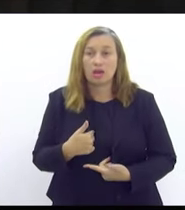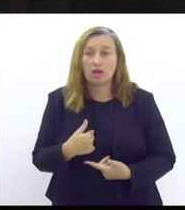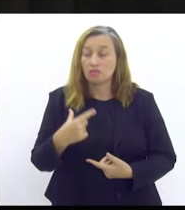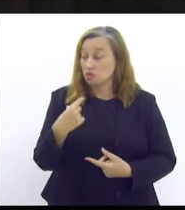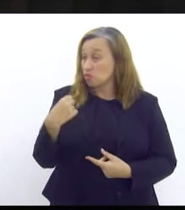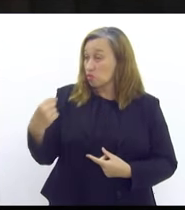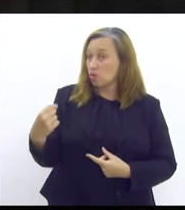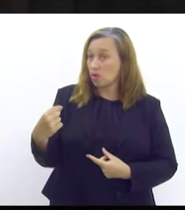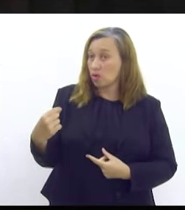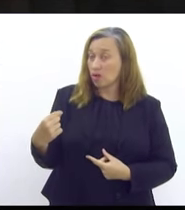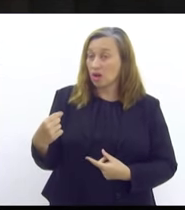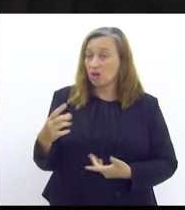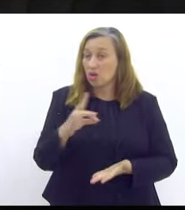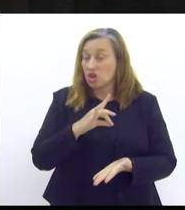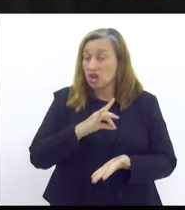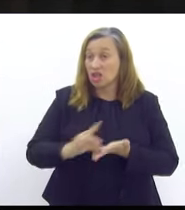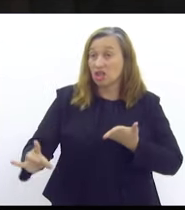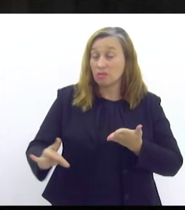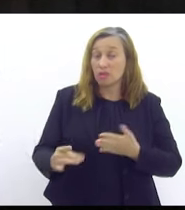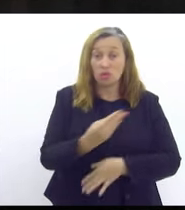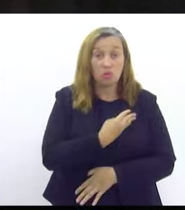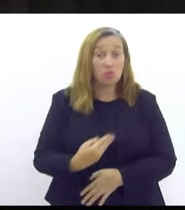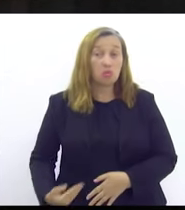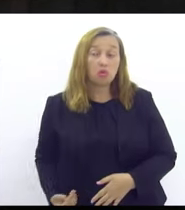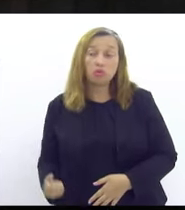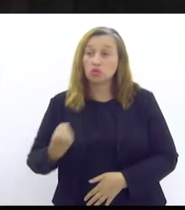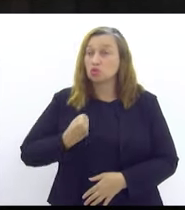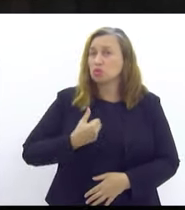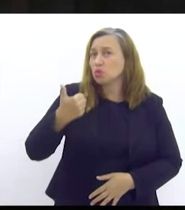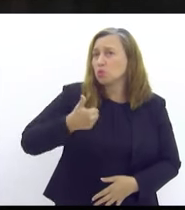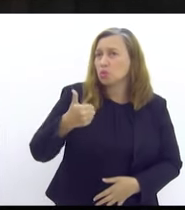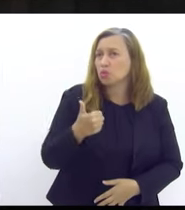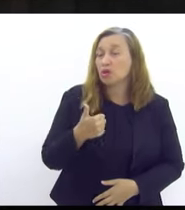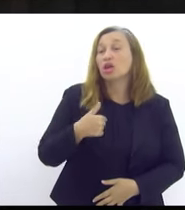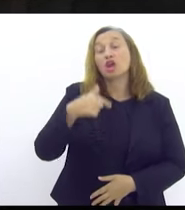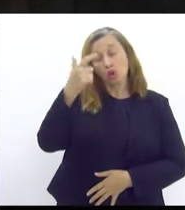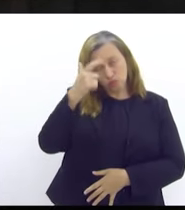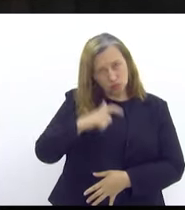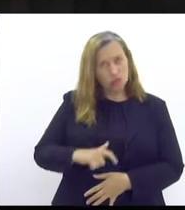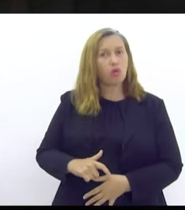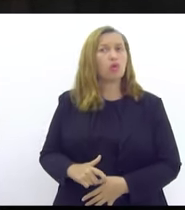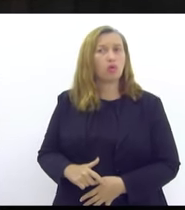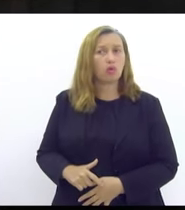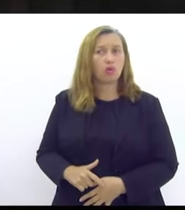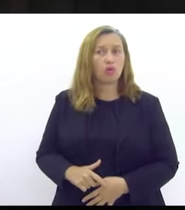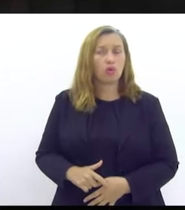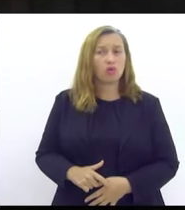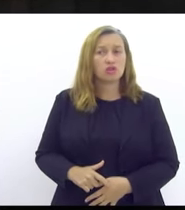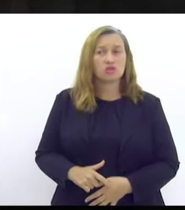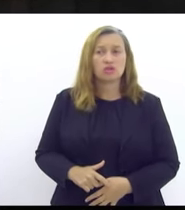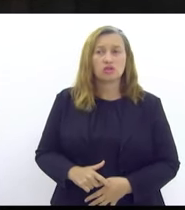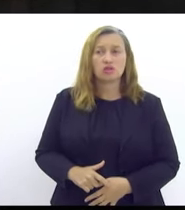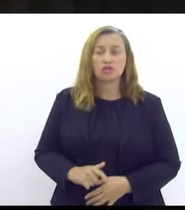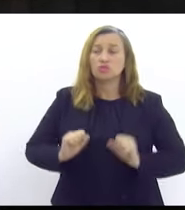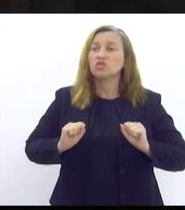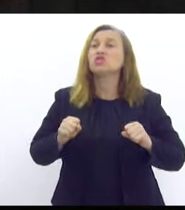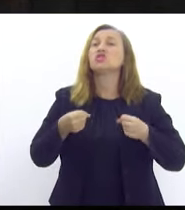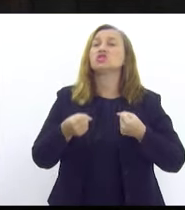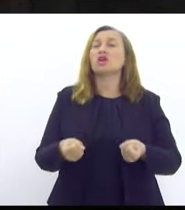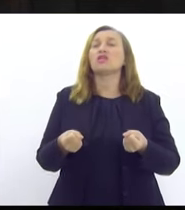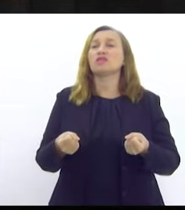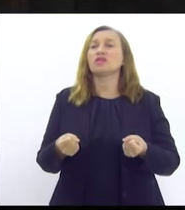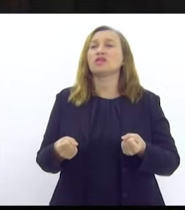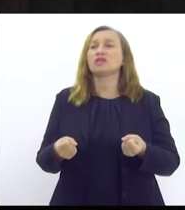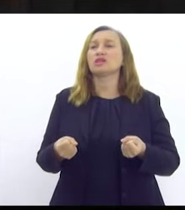fosse inimigo público número um. E eu sou um dos maiores defensores